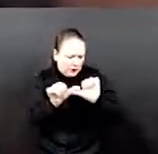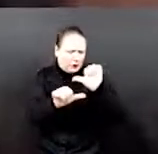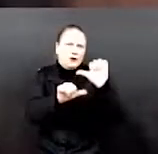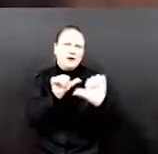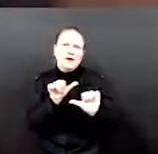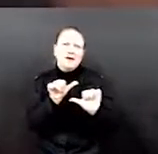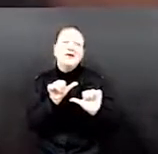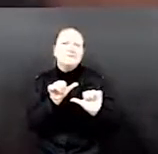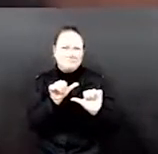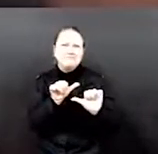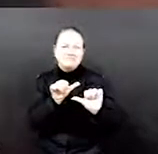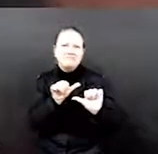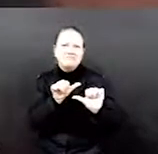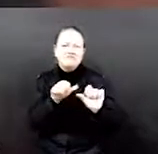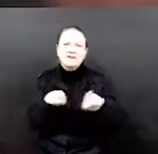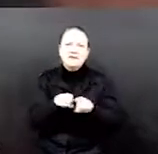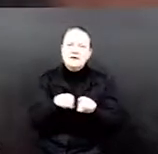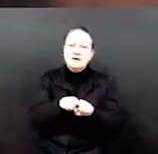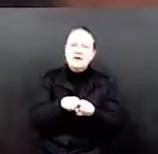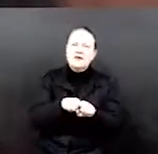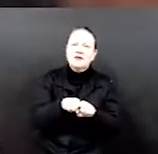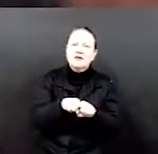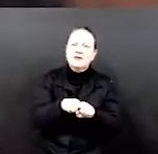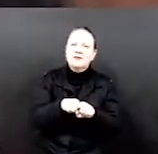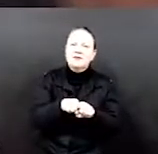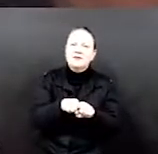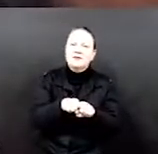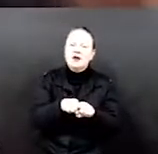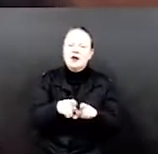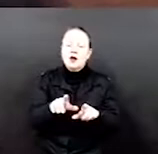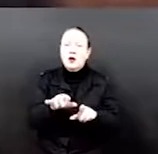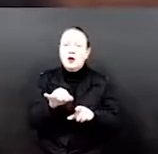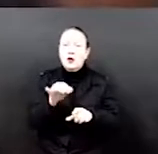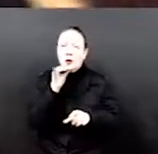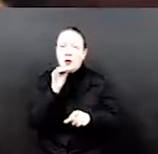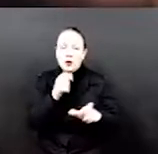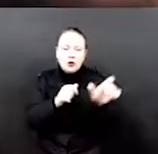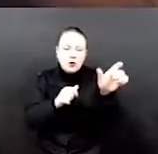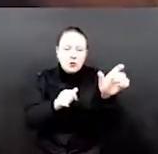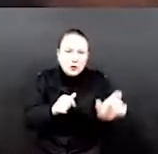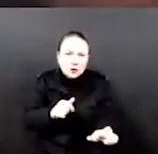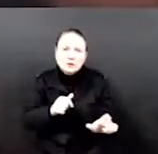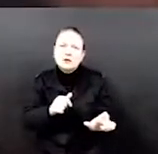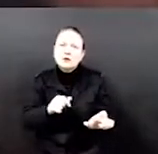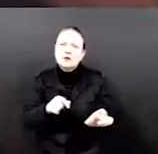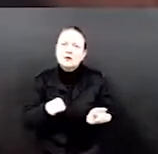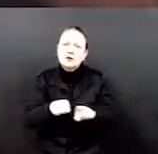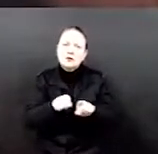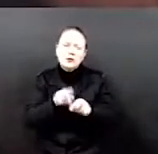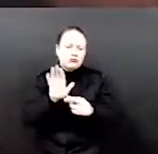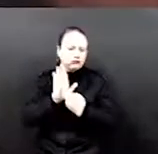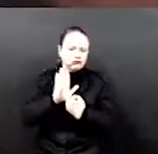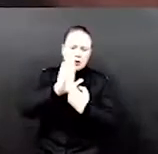lá, estar em contato com a pessoa de alguém, né? De algum representante